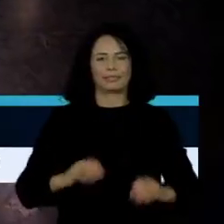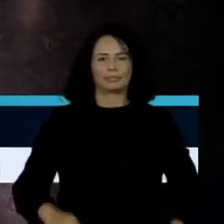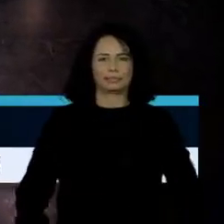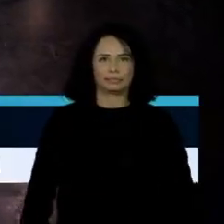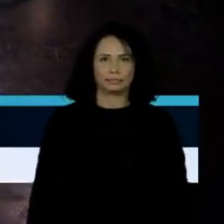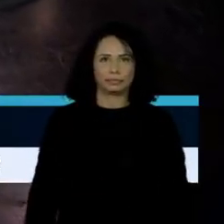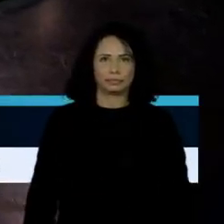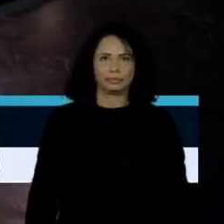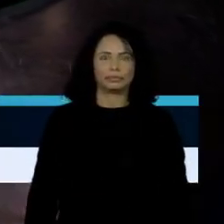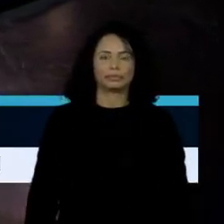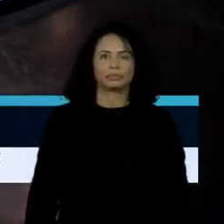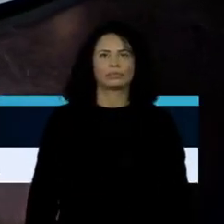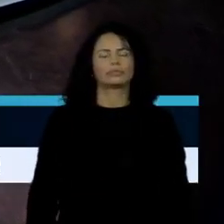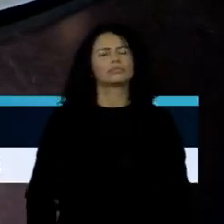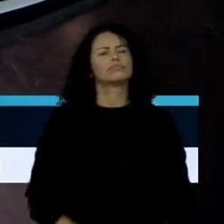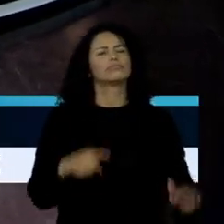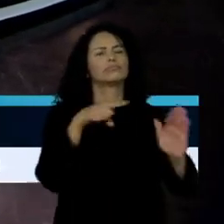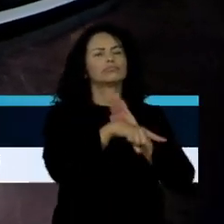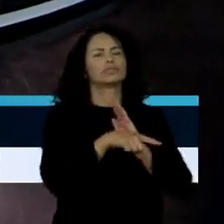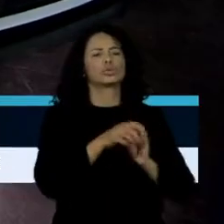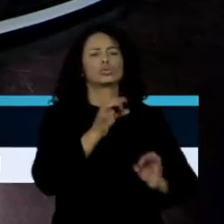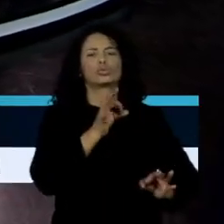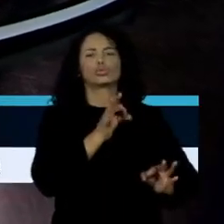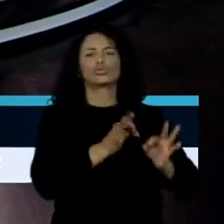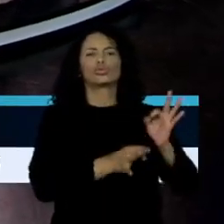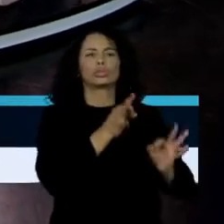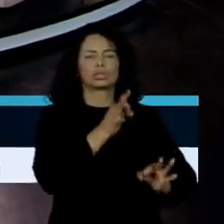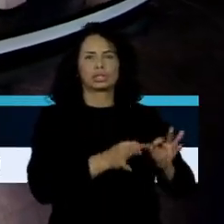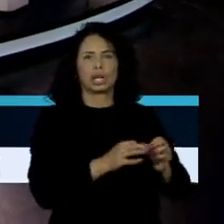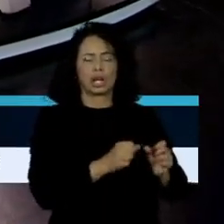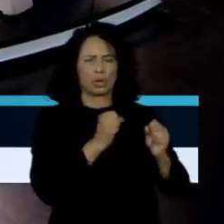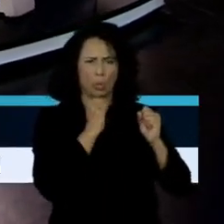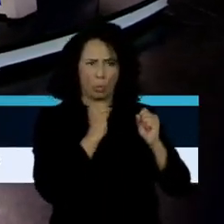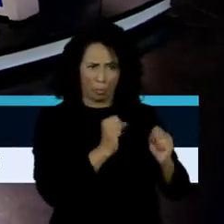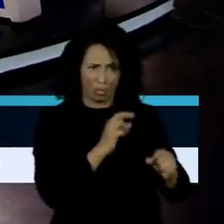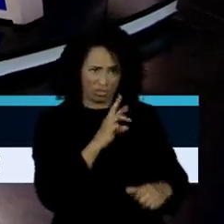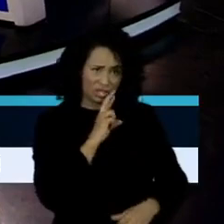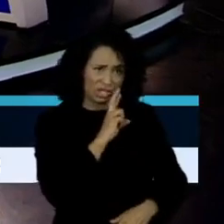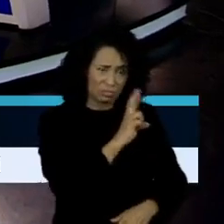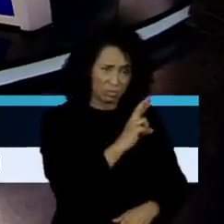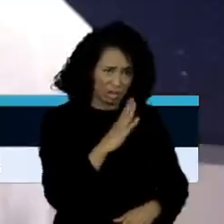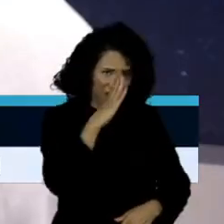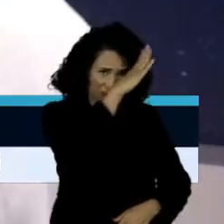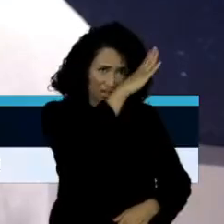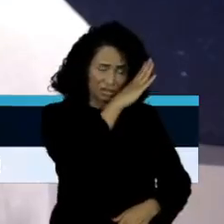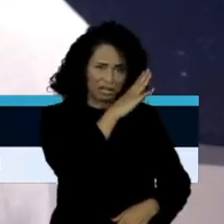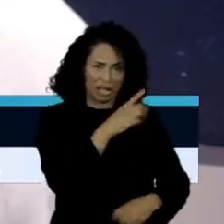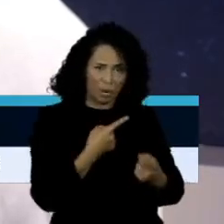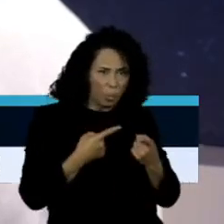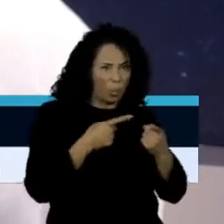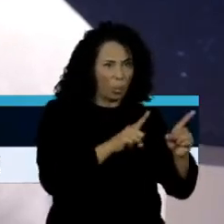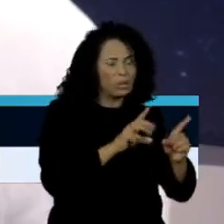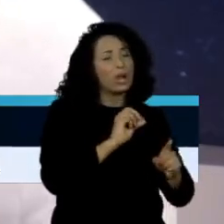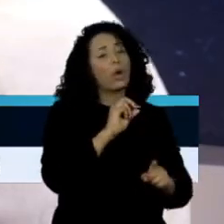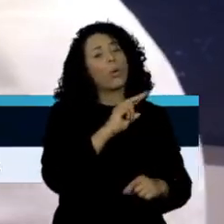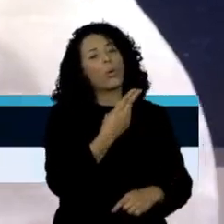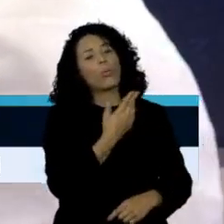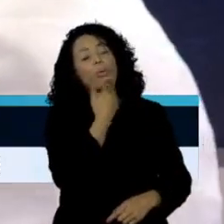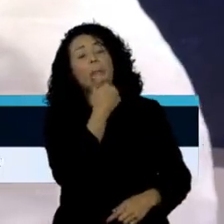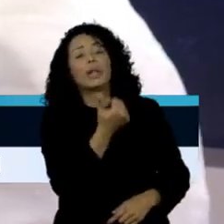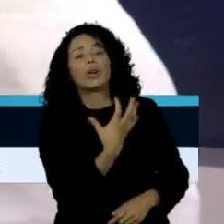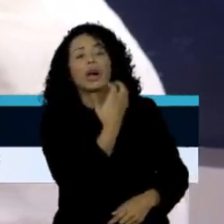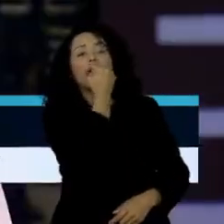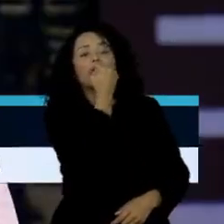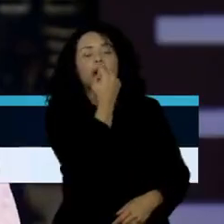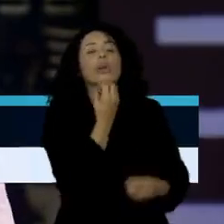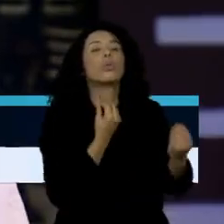não pode o judiciário deve responder reagimos aos ataques do presidente bolsonaro ou silêncio é a resposta mais adequada